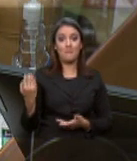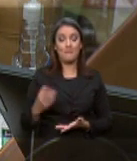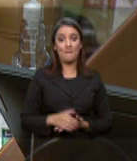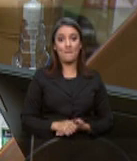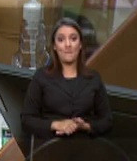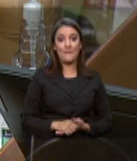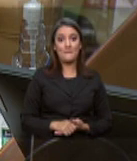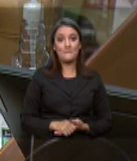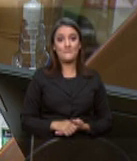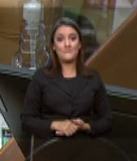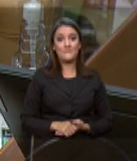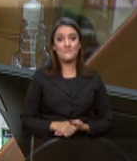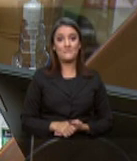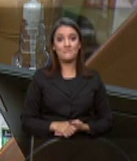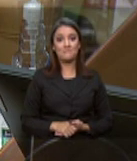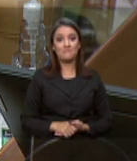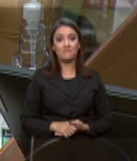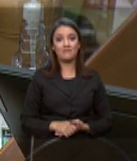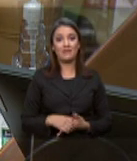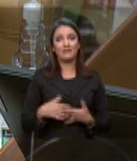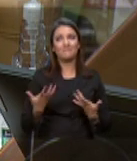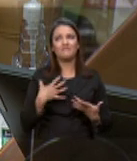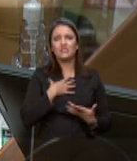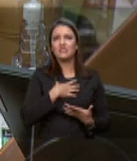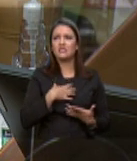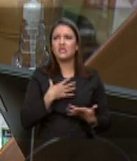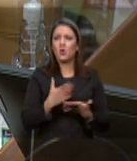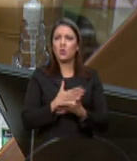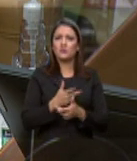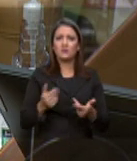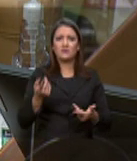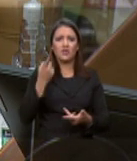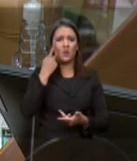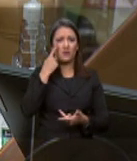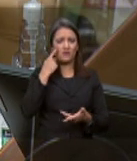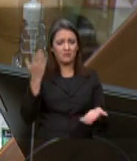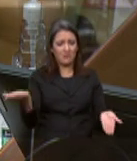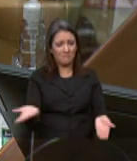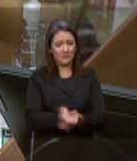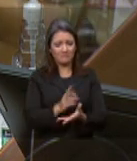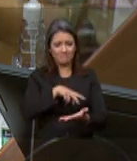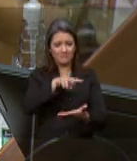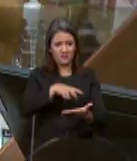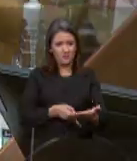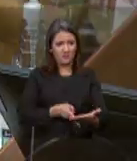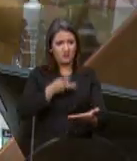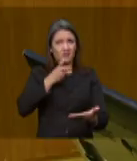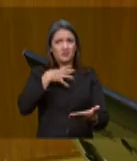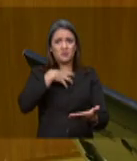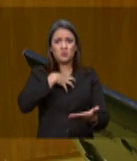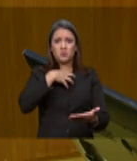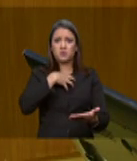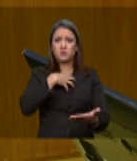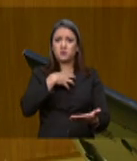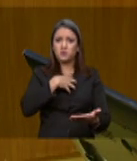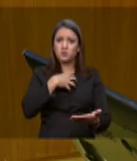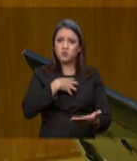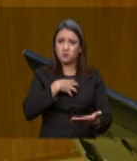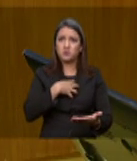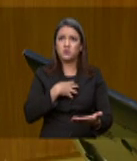fiquei muito machucada por algumas cenas que são trazidas nos autos, especialmente pelos